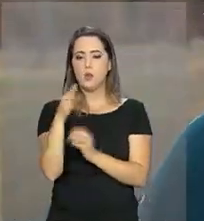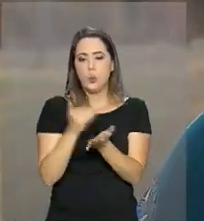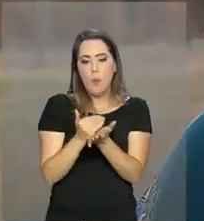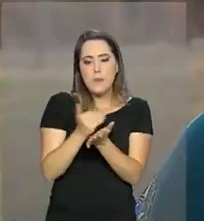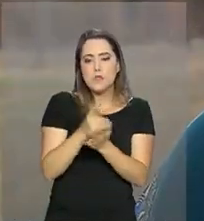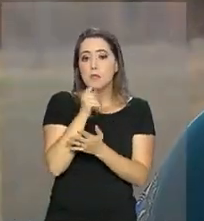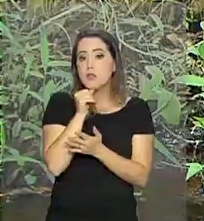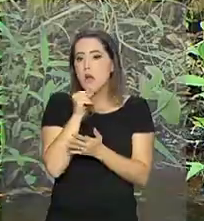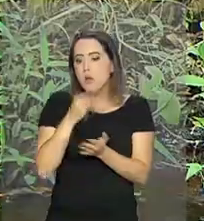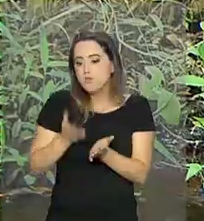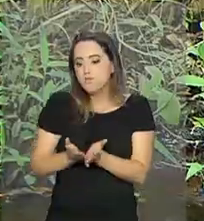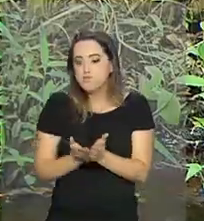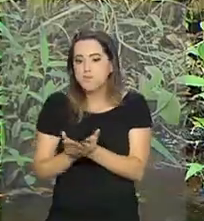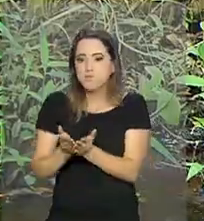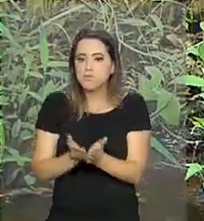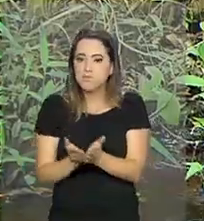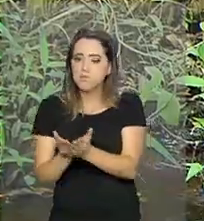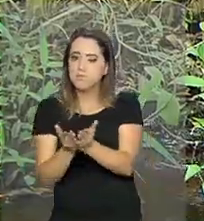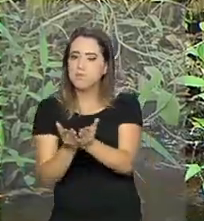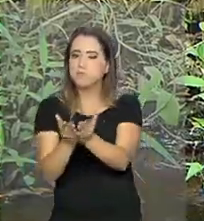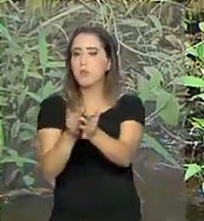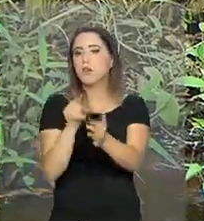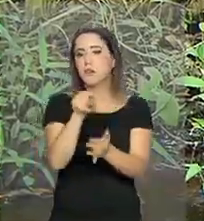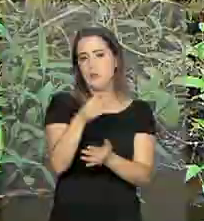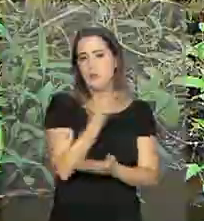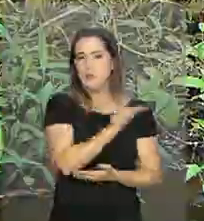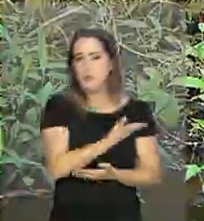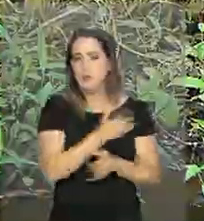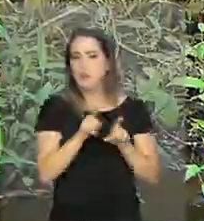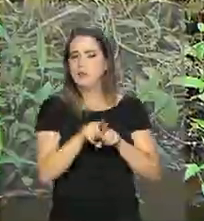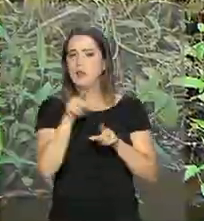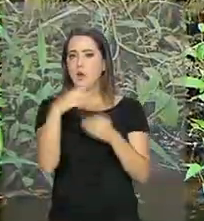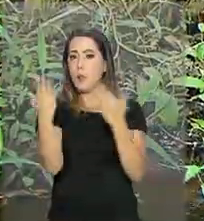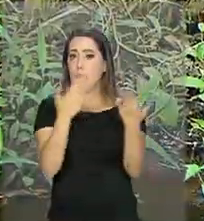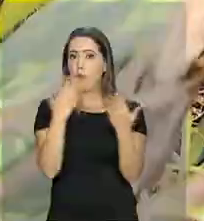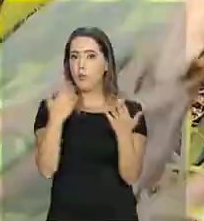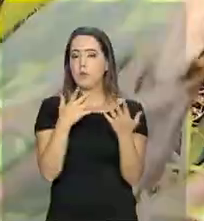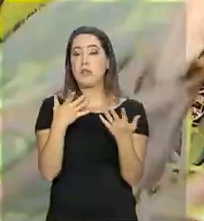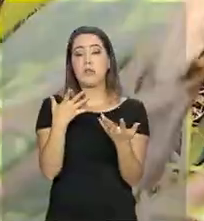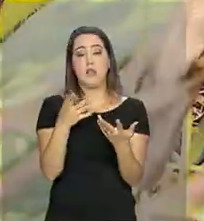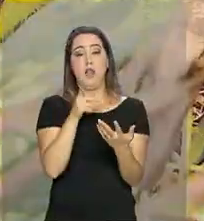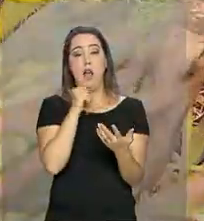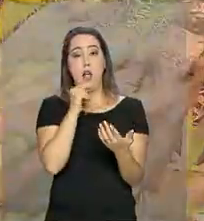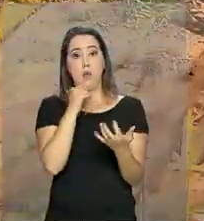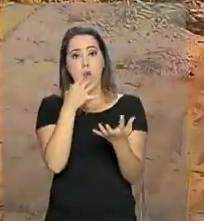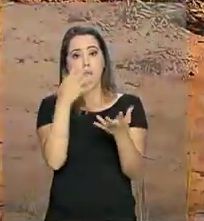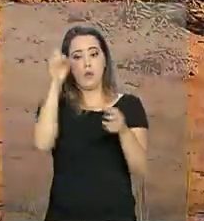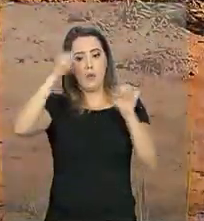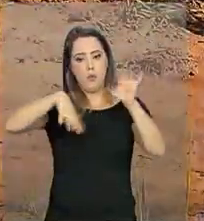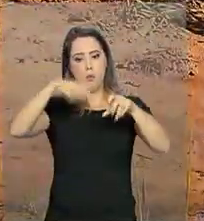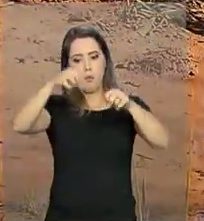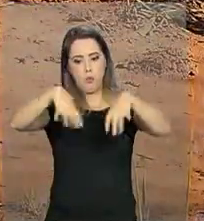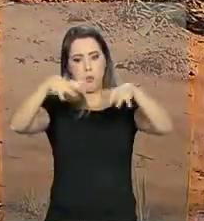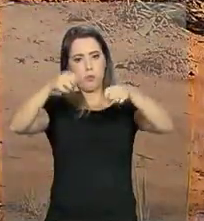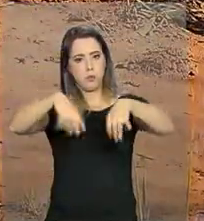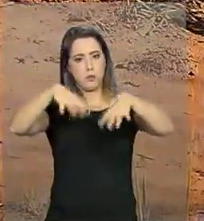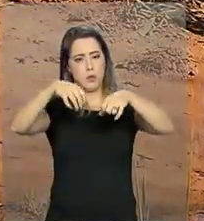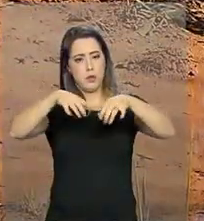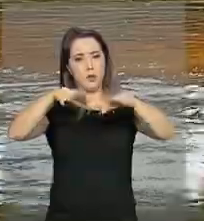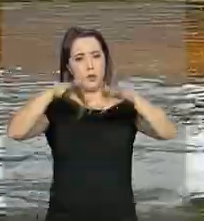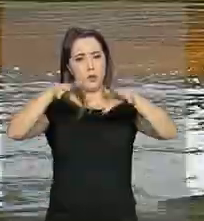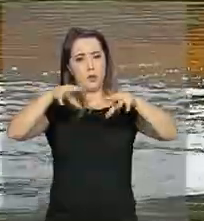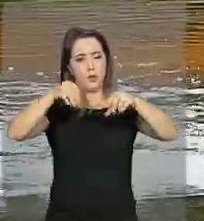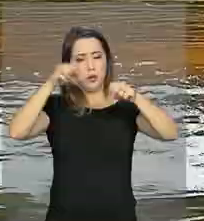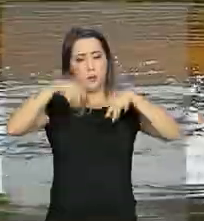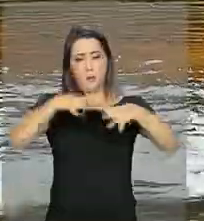nascem aqui no cerrado e o cerrado ele é como se fosse uma esponja ele absorve essas águas e